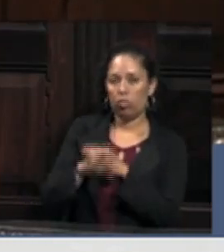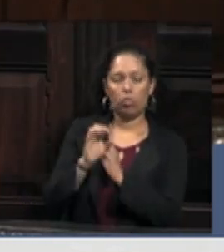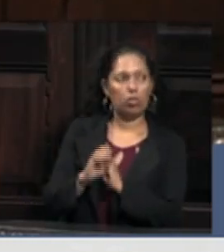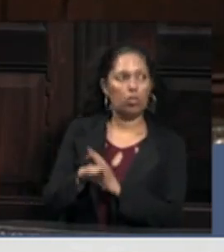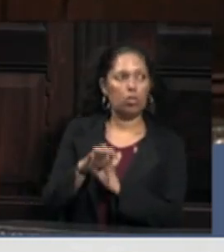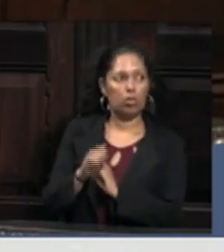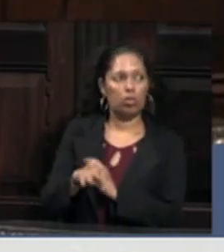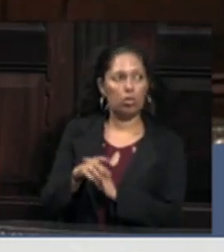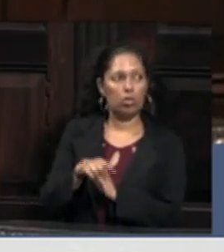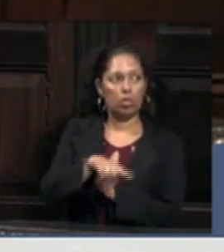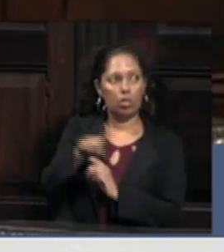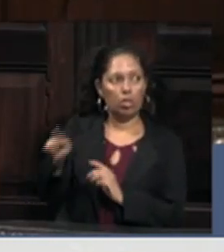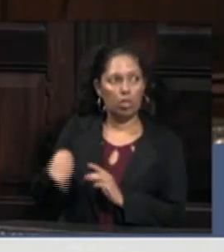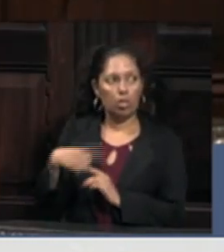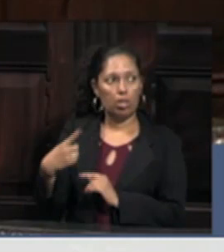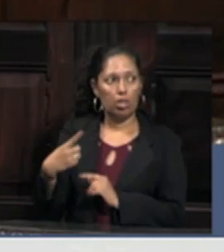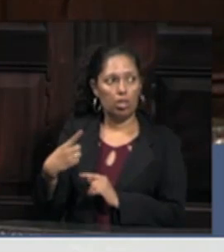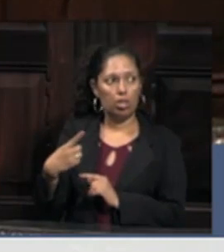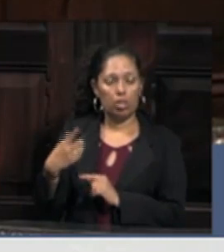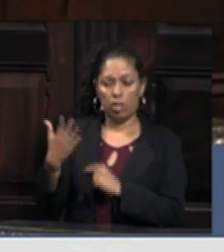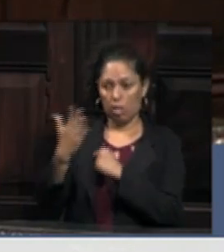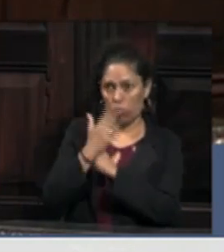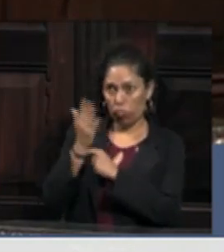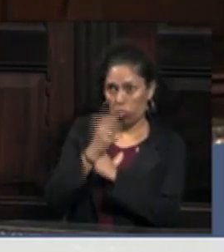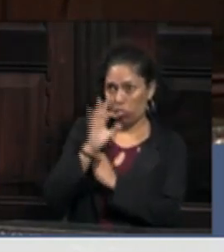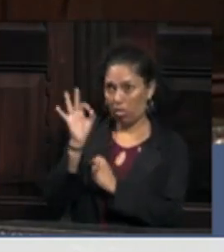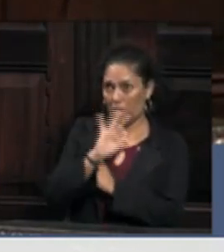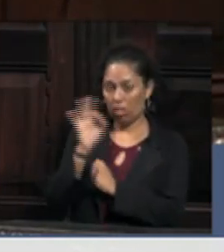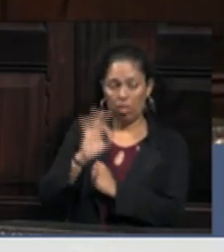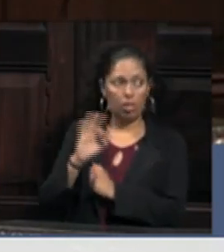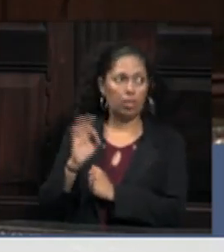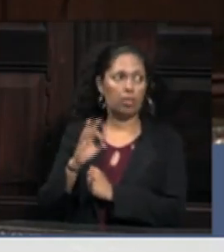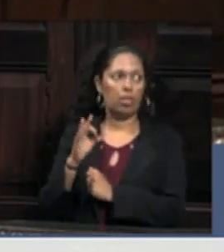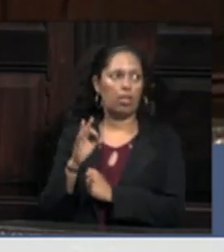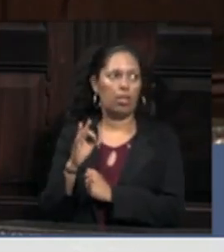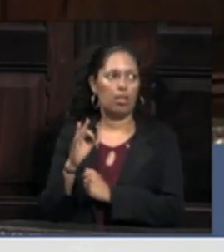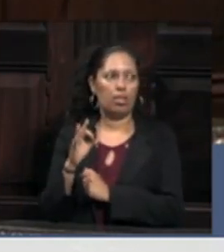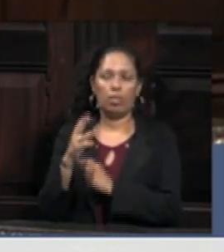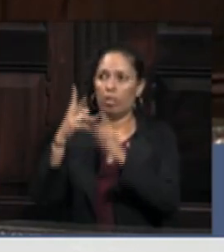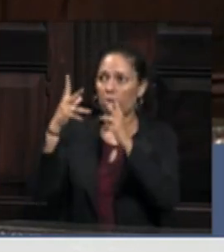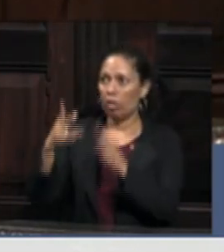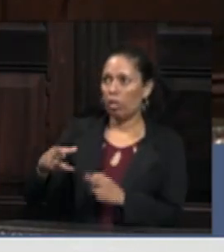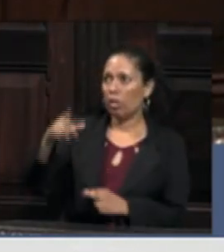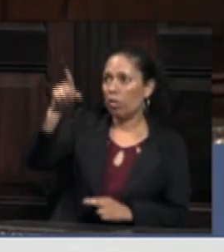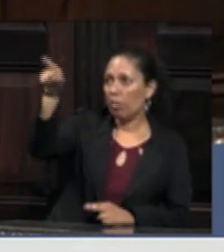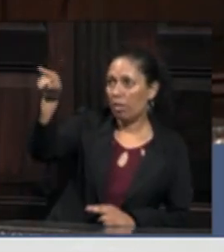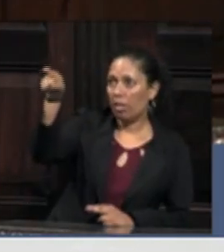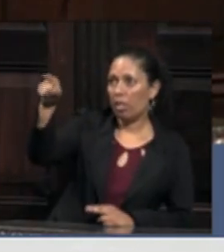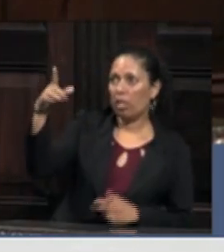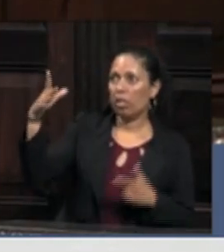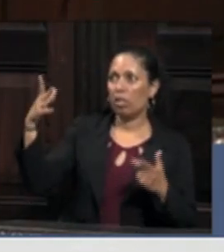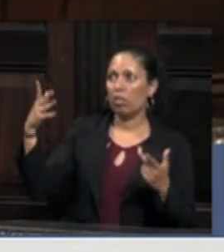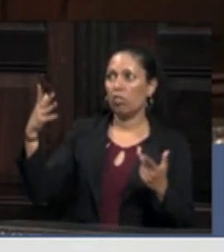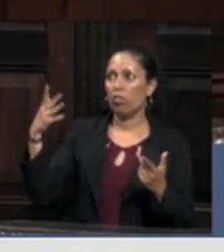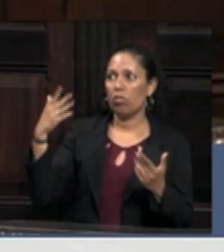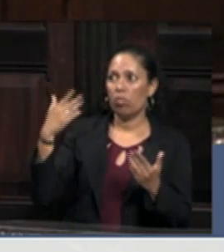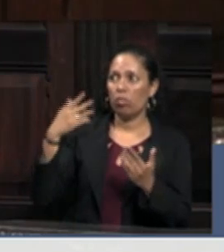não contribuem com o nosso sistema previdenciário como eles vão contribuir quando forem convocados.